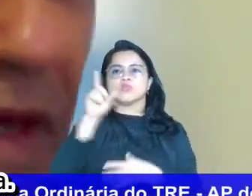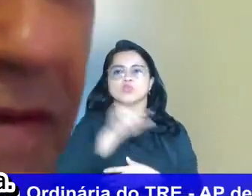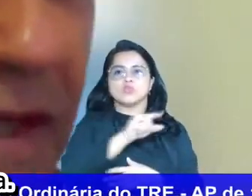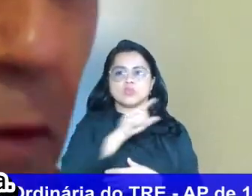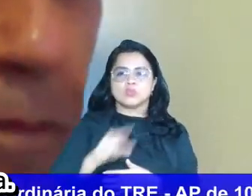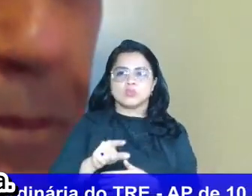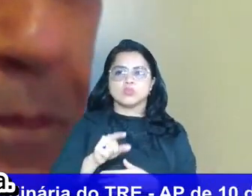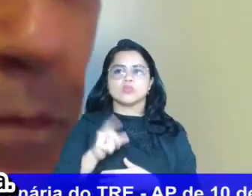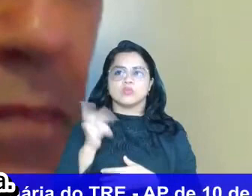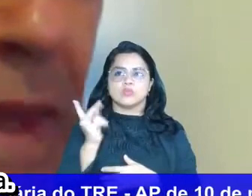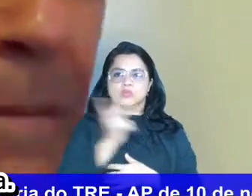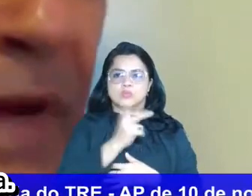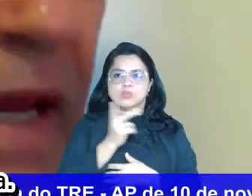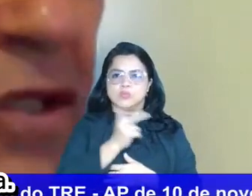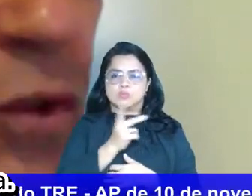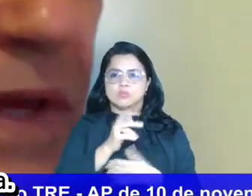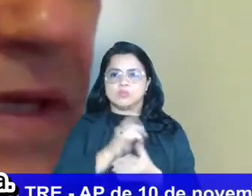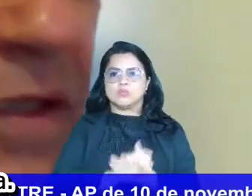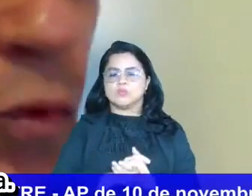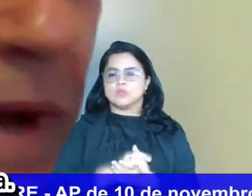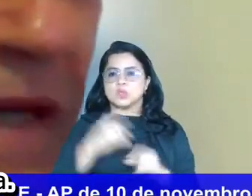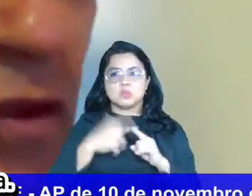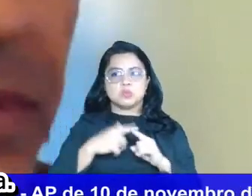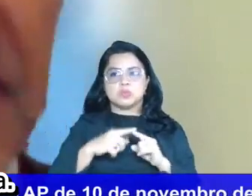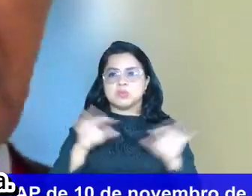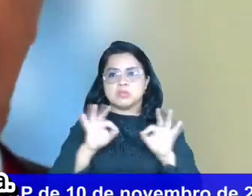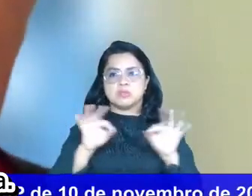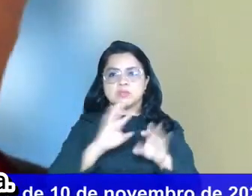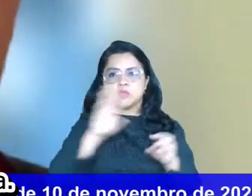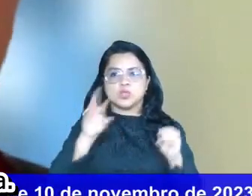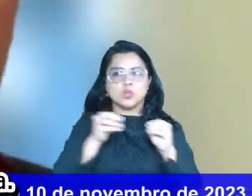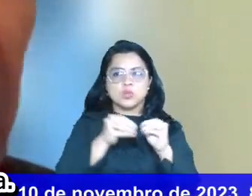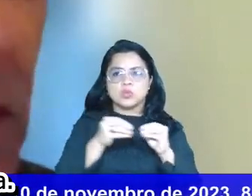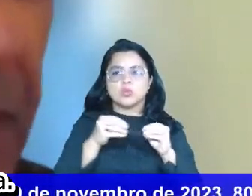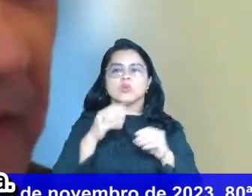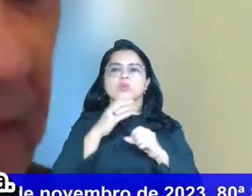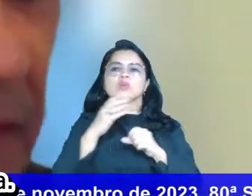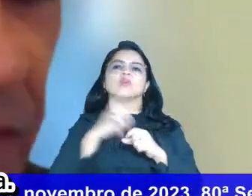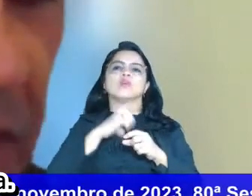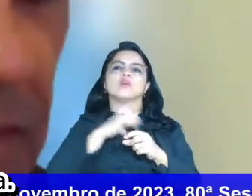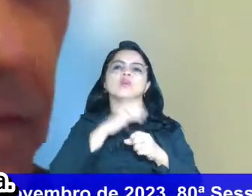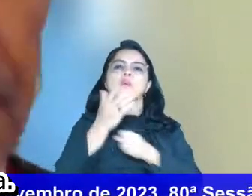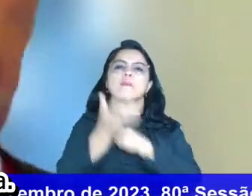duas, porque elas não preenchem o requisito básico para estar na parte passiva.